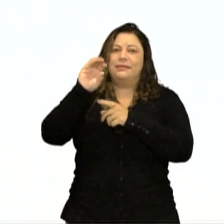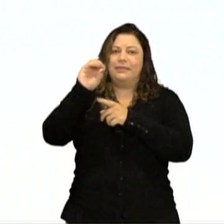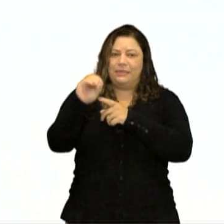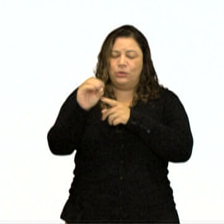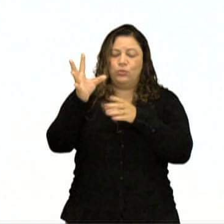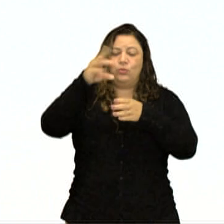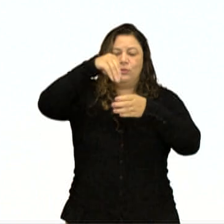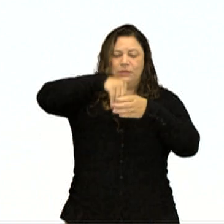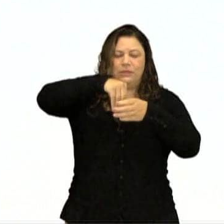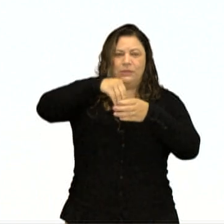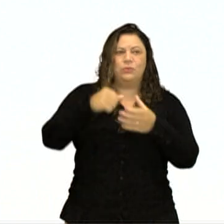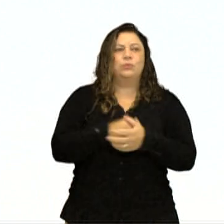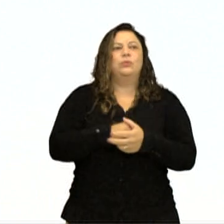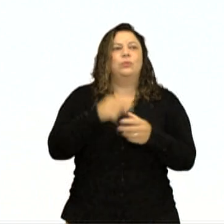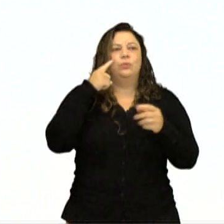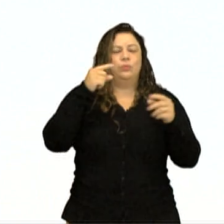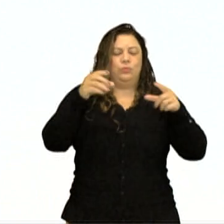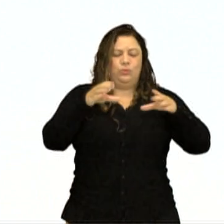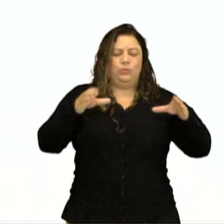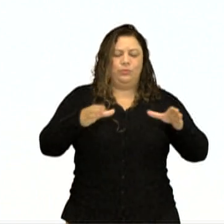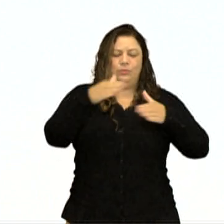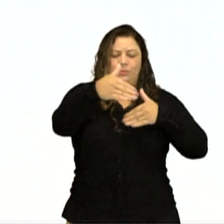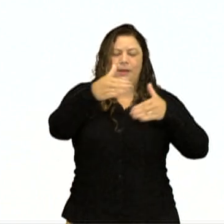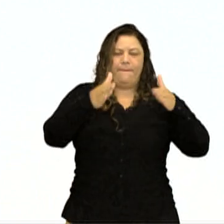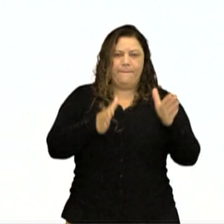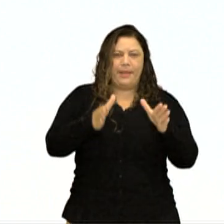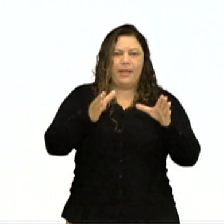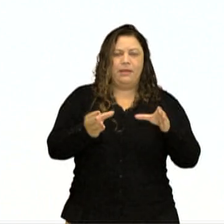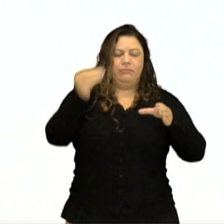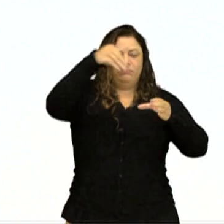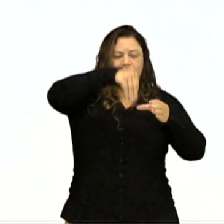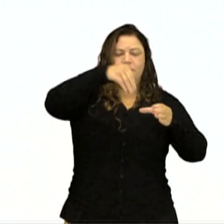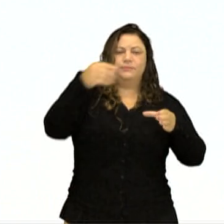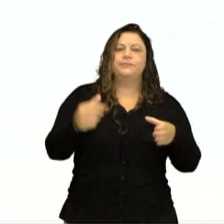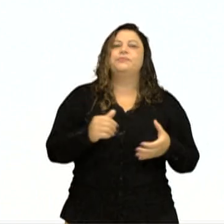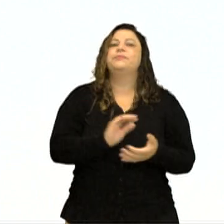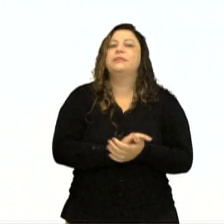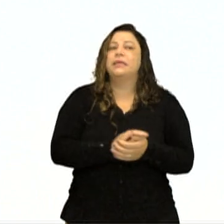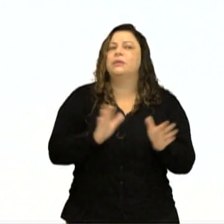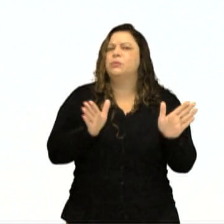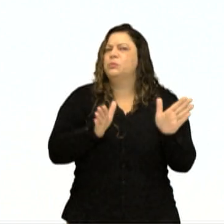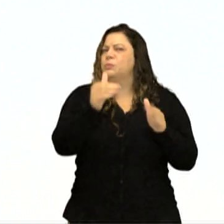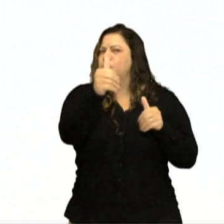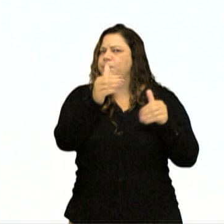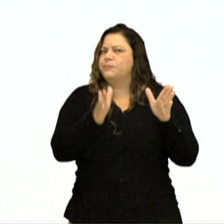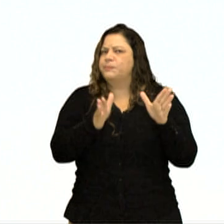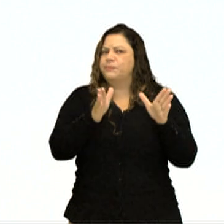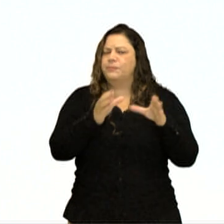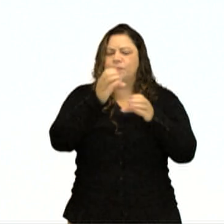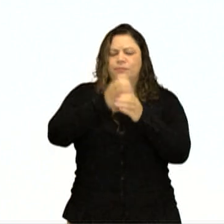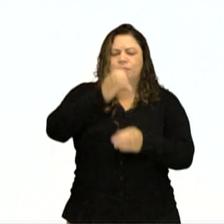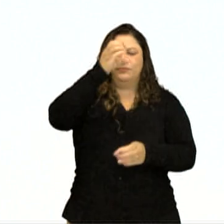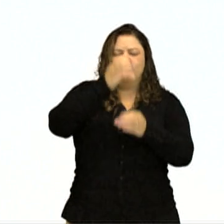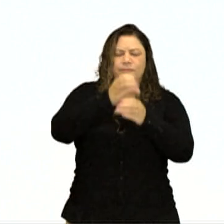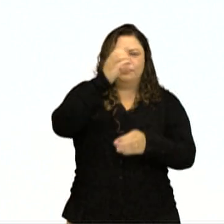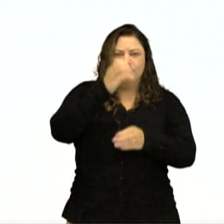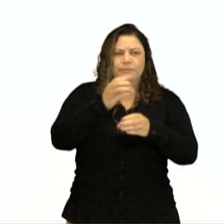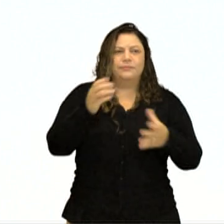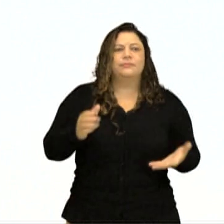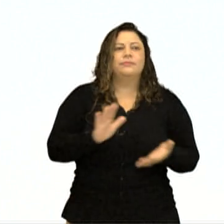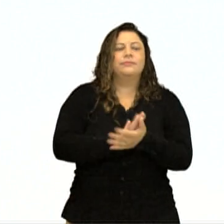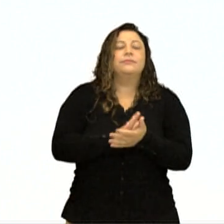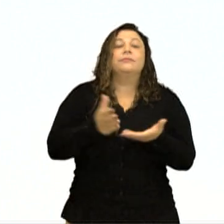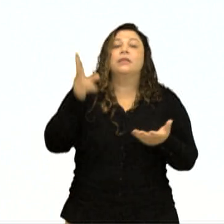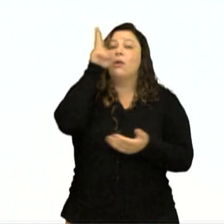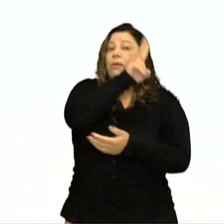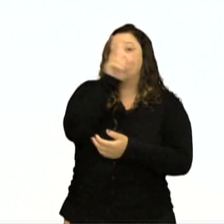estaria fora, tá bom? Então, aqui nós temos o nosso cilindro dentro do nosso cubo, tá? Então, nós temos